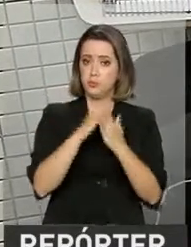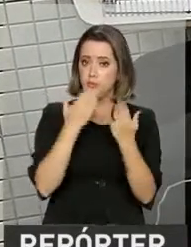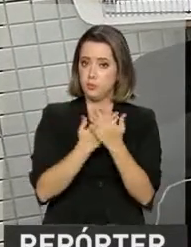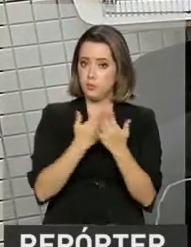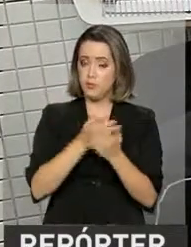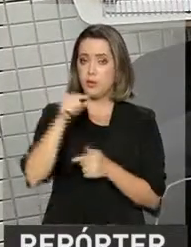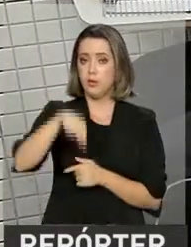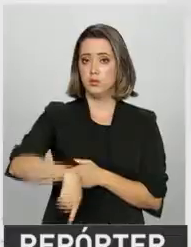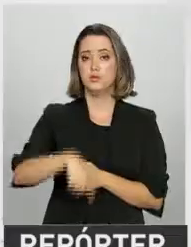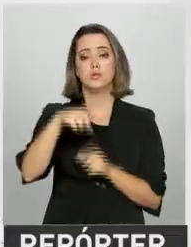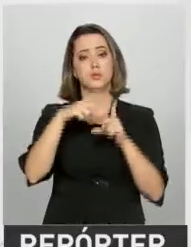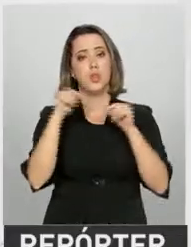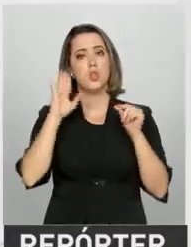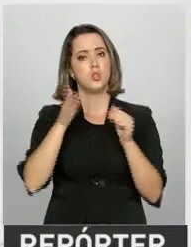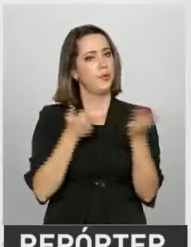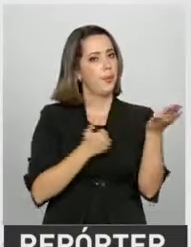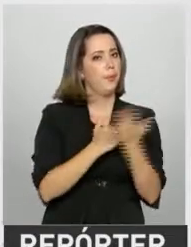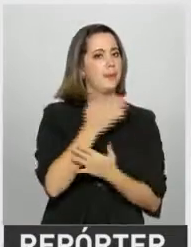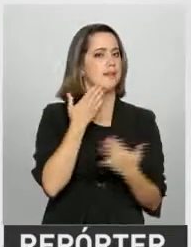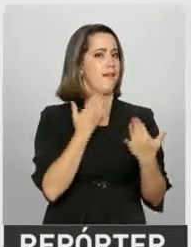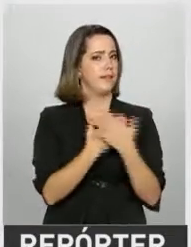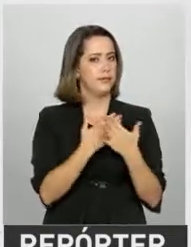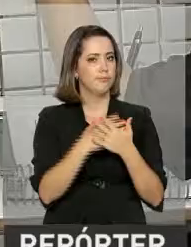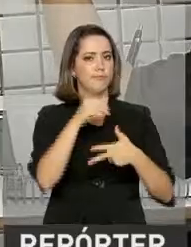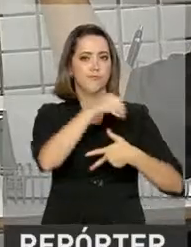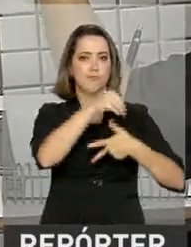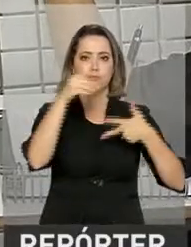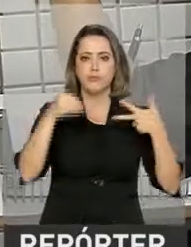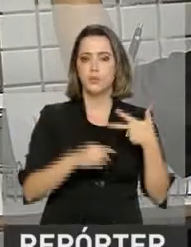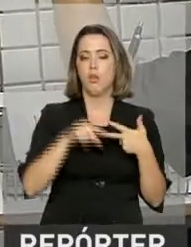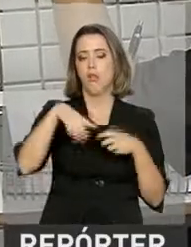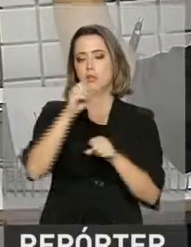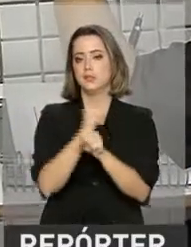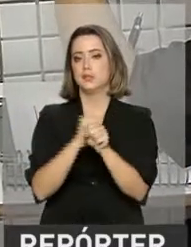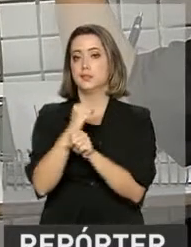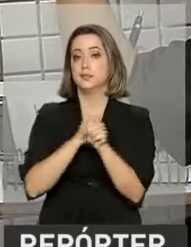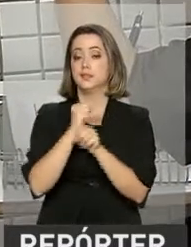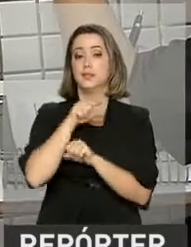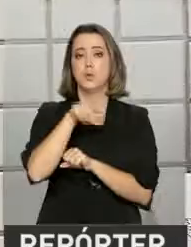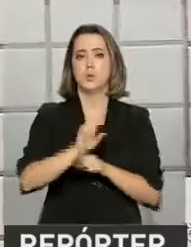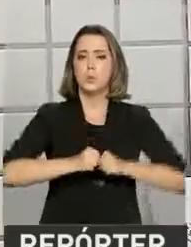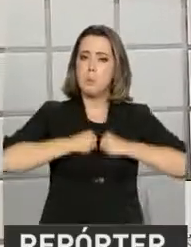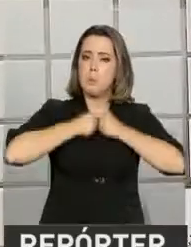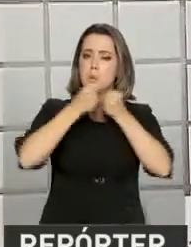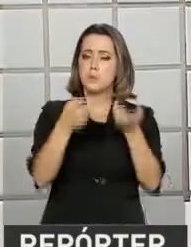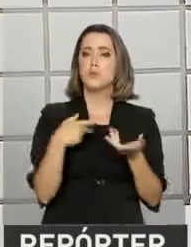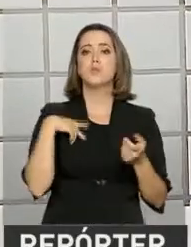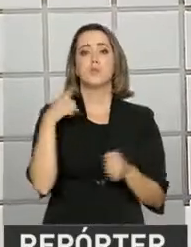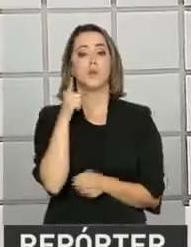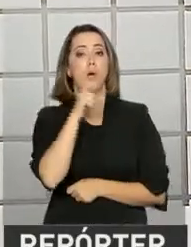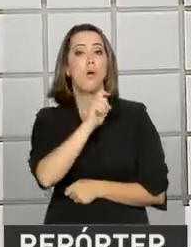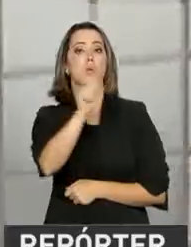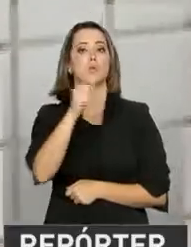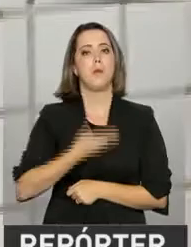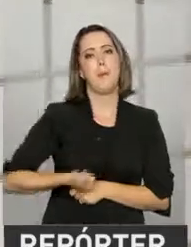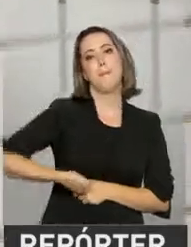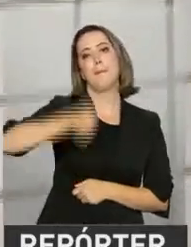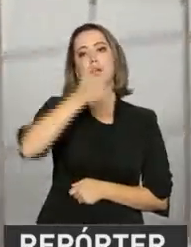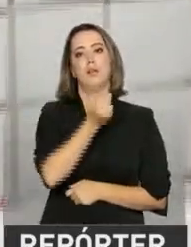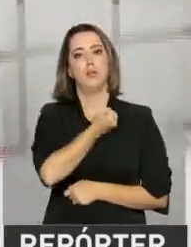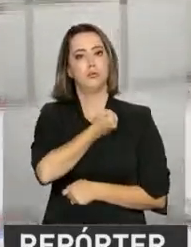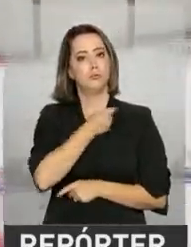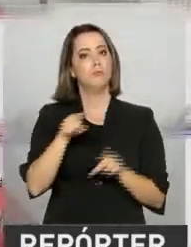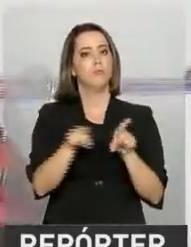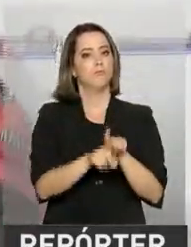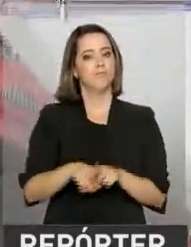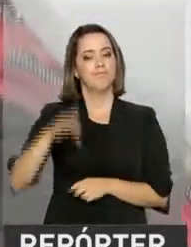os alunos já começaram a estudar para o enem 2011 17 o esforço para conseguir a melhor nota e a tão